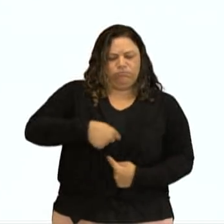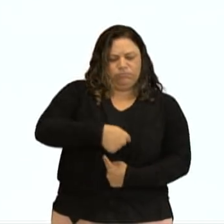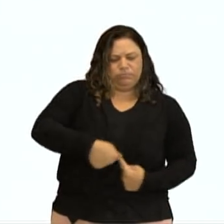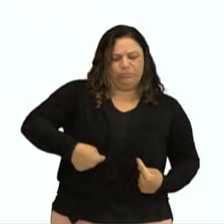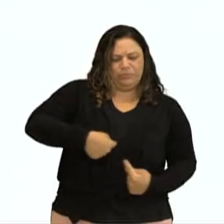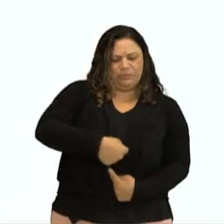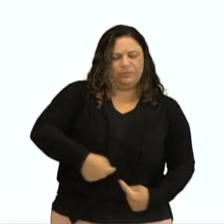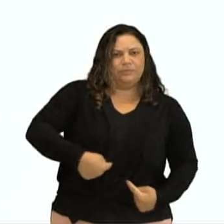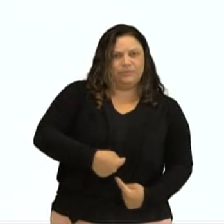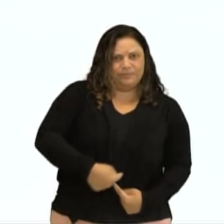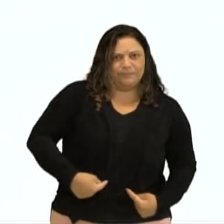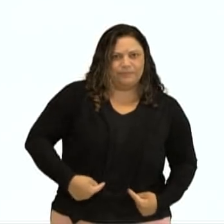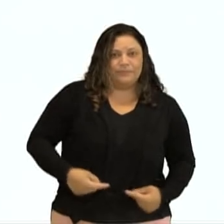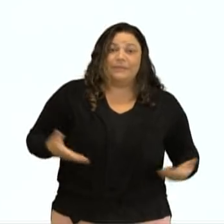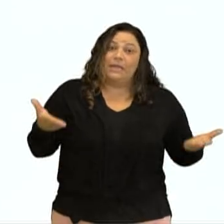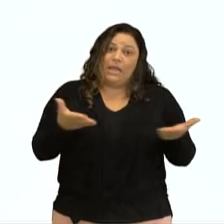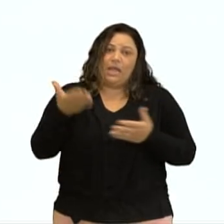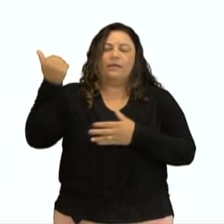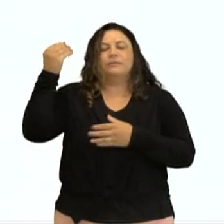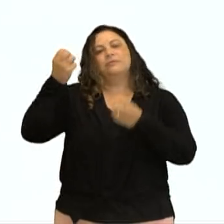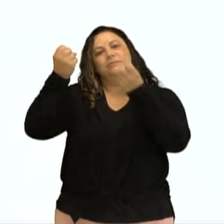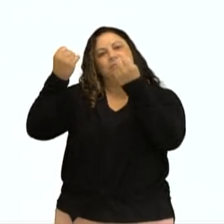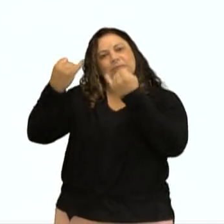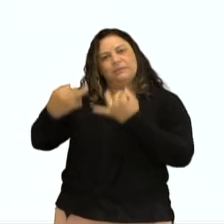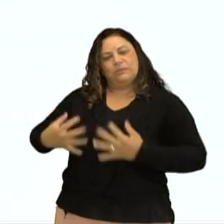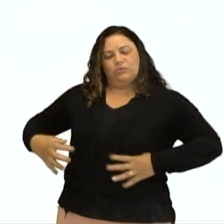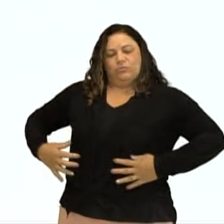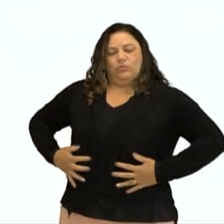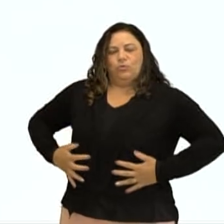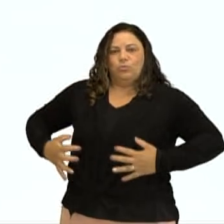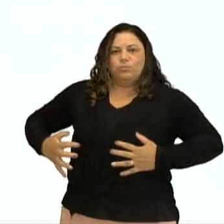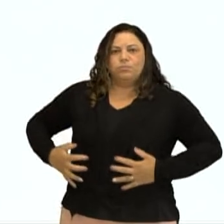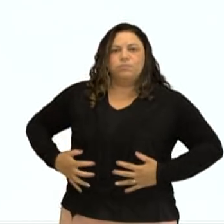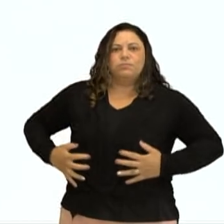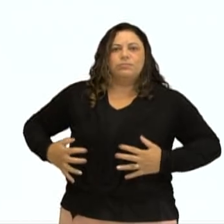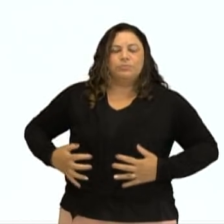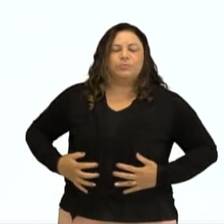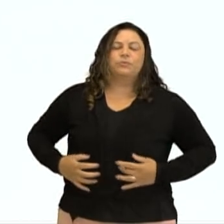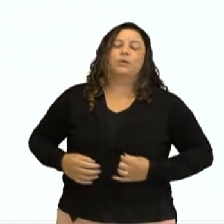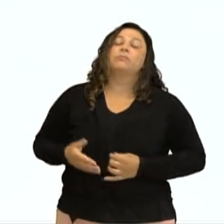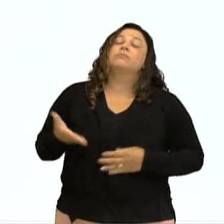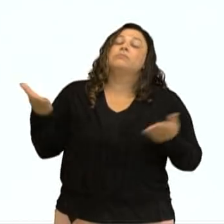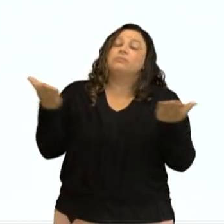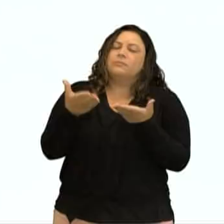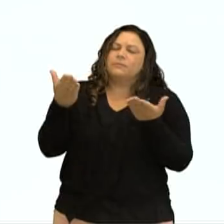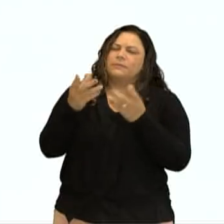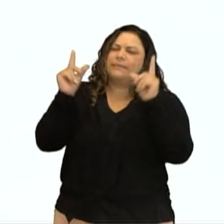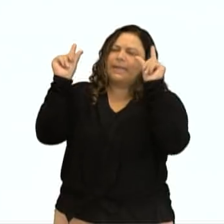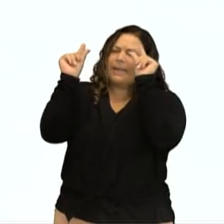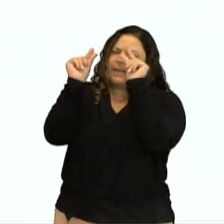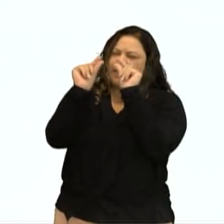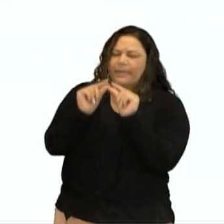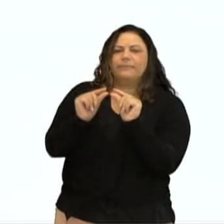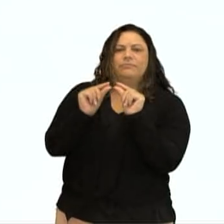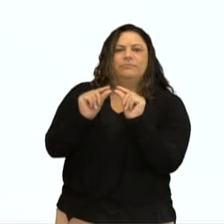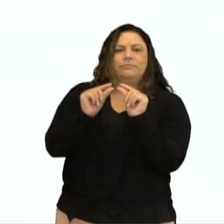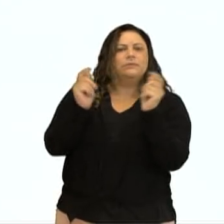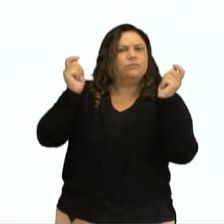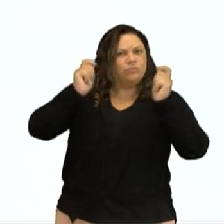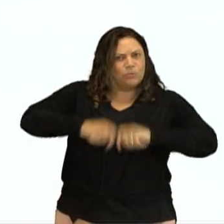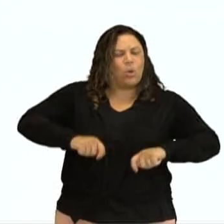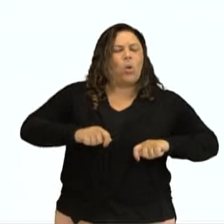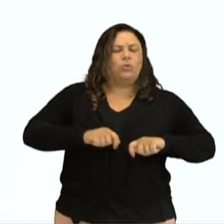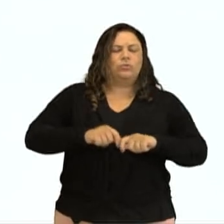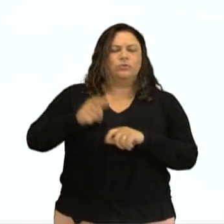de infecções no pulmão, mas eles podem, esses organismos, esses micro-organismos, se alojarem em